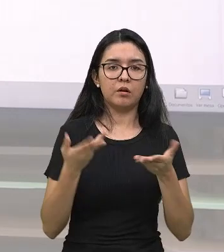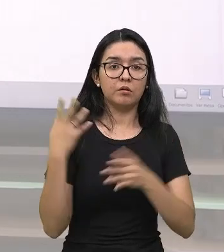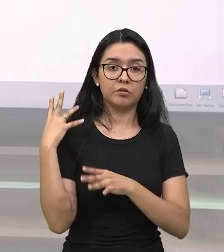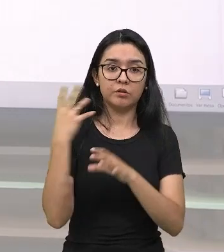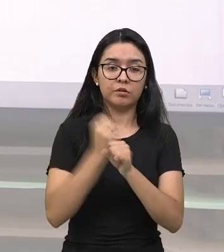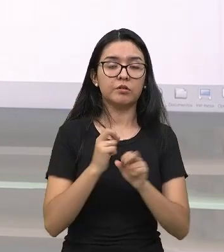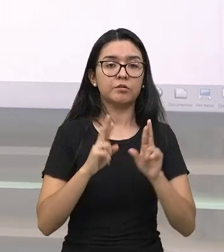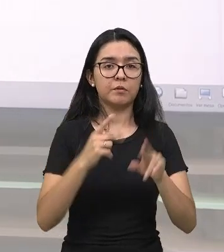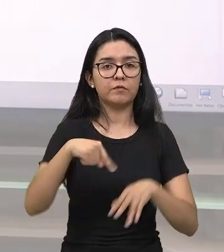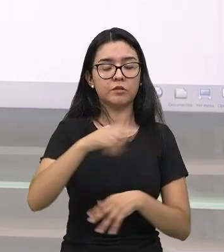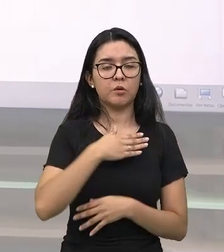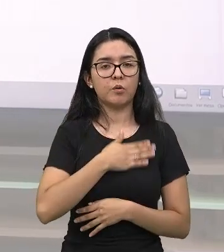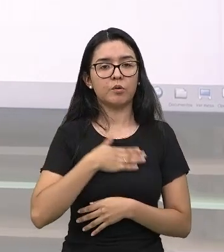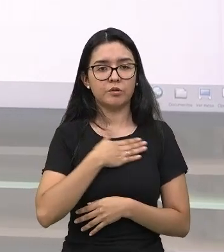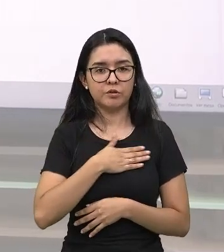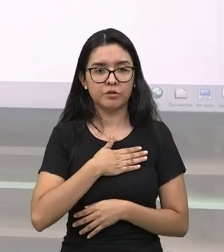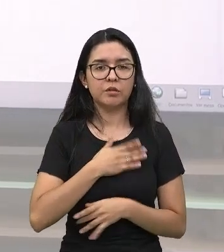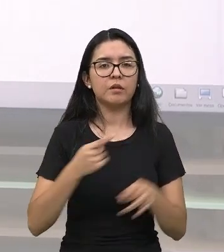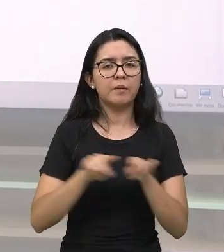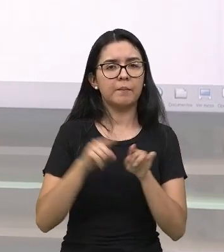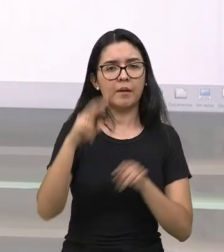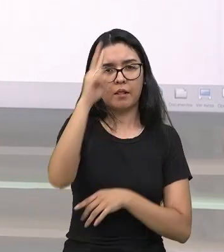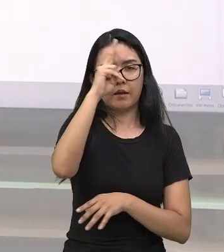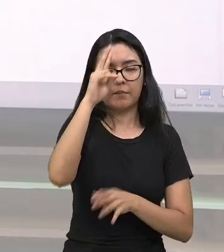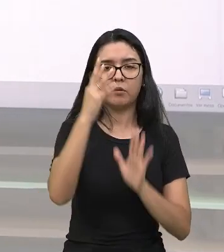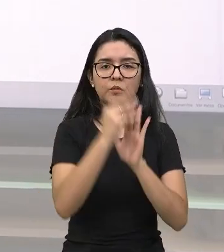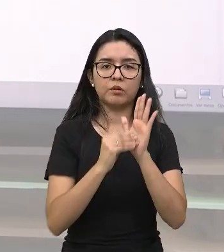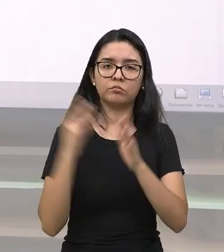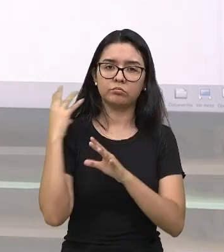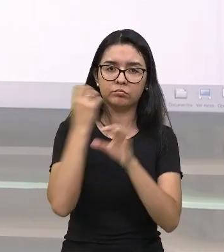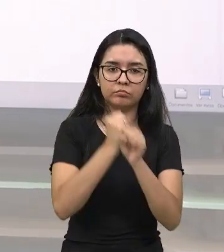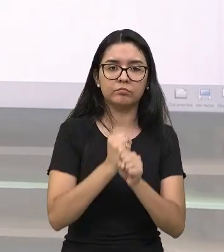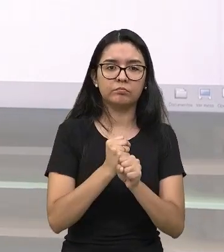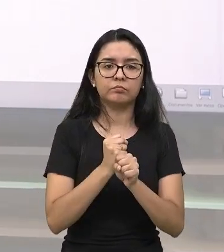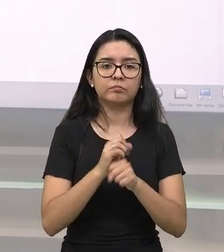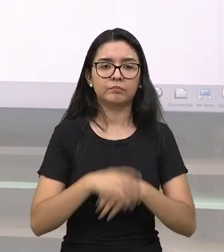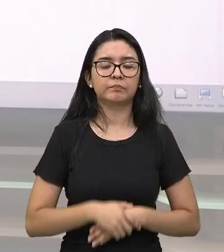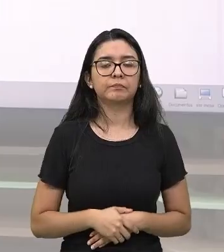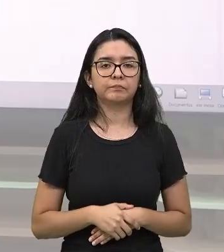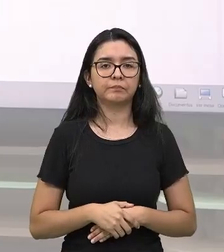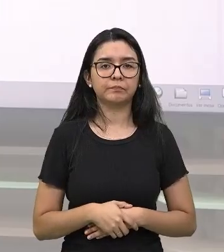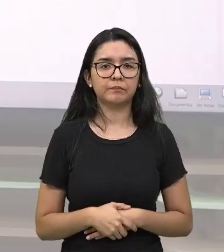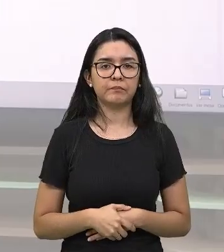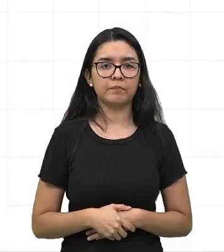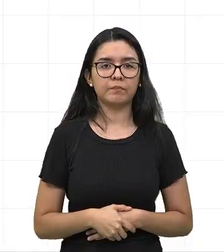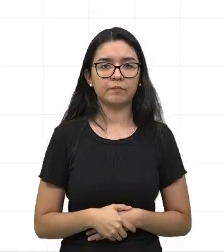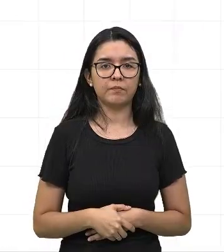Espero que você tenha gostado, você tenha relembrado os conteúdos e eu fico por aqui.